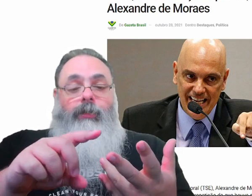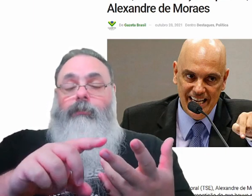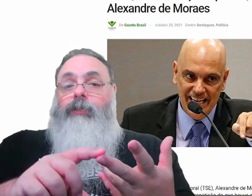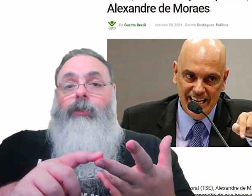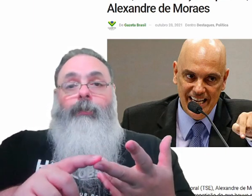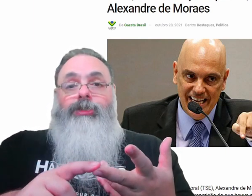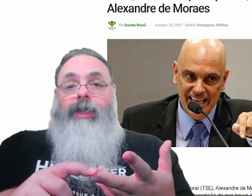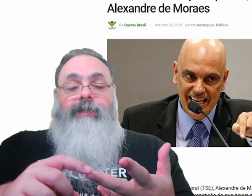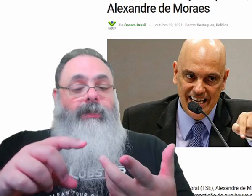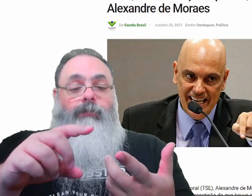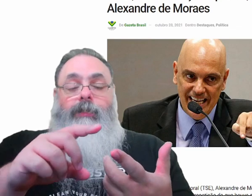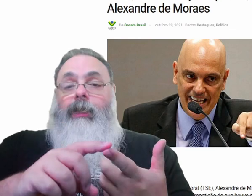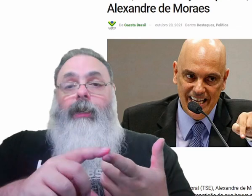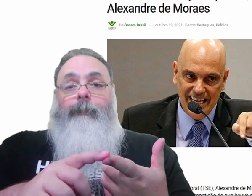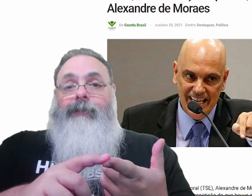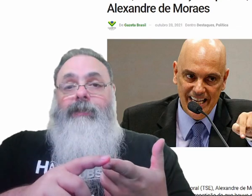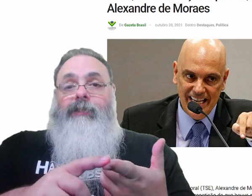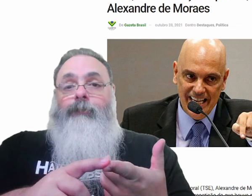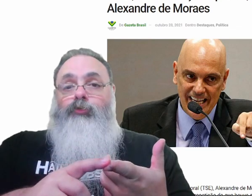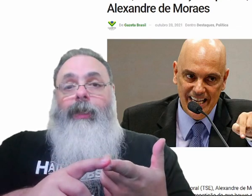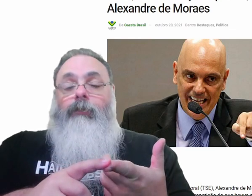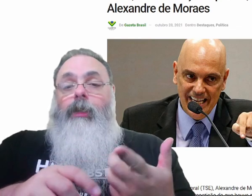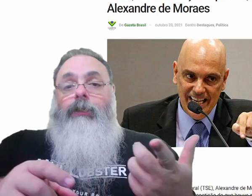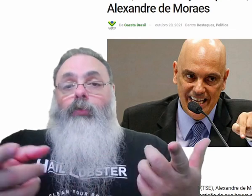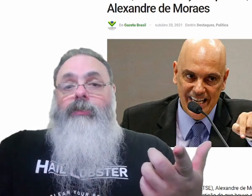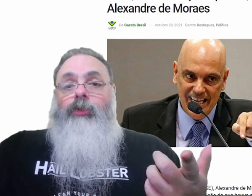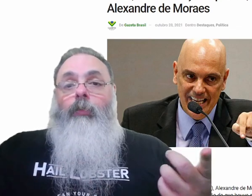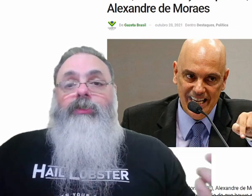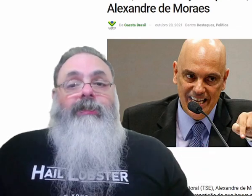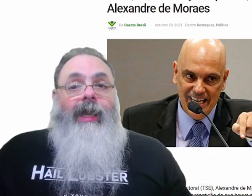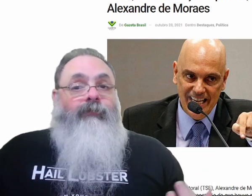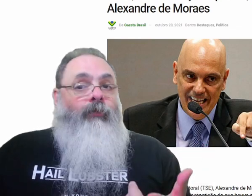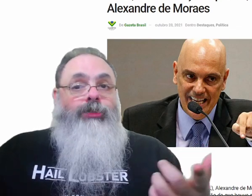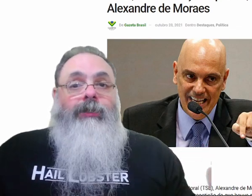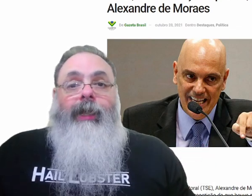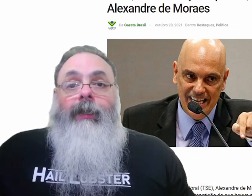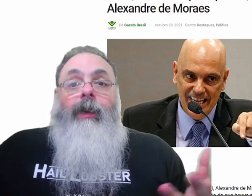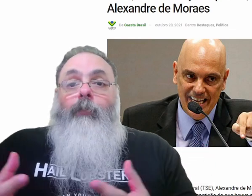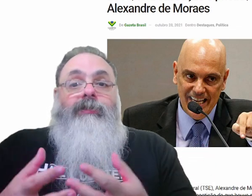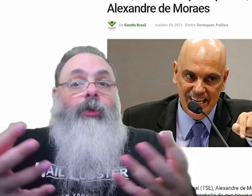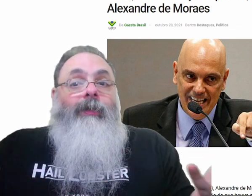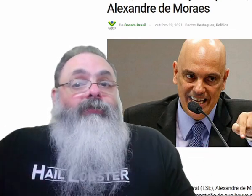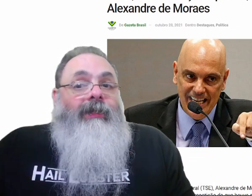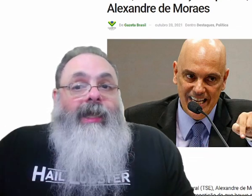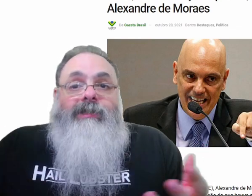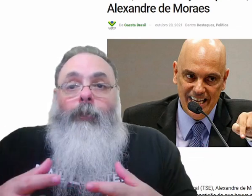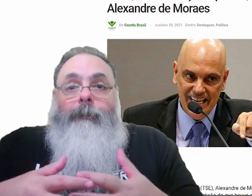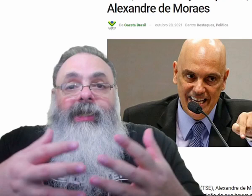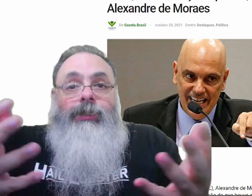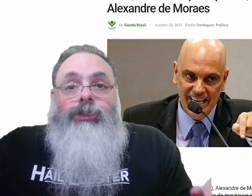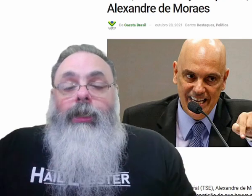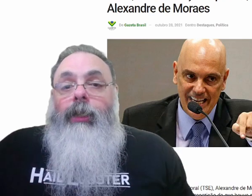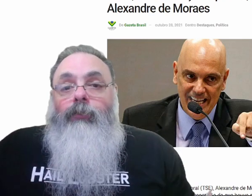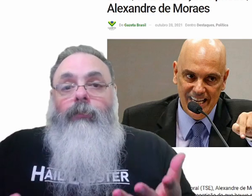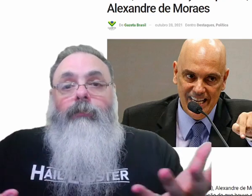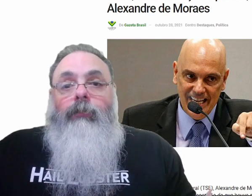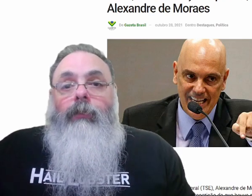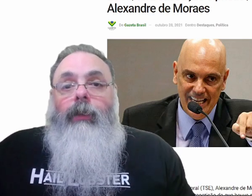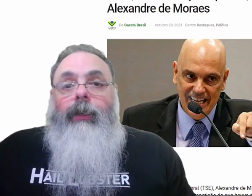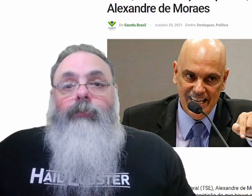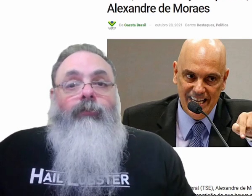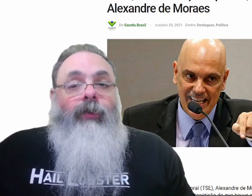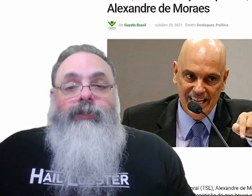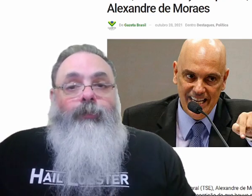sabe que houve não tem nenhuma indicação que a Patrícia Campos Mello não conseguiu mostrar fonte dela mostrar uma evidência um print